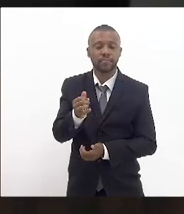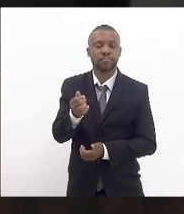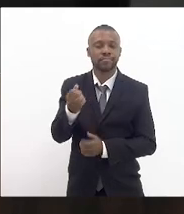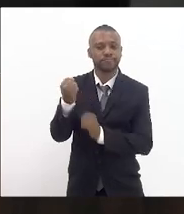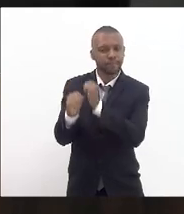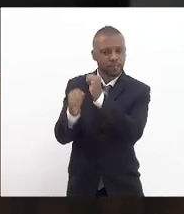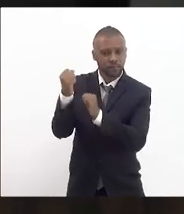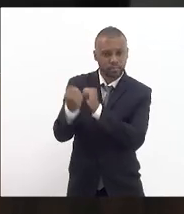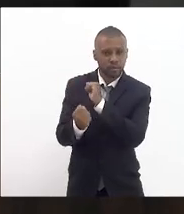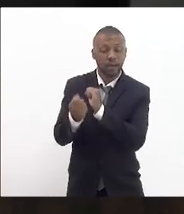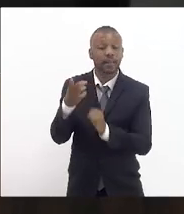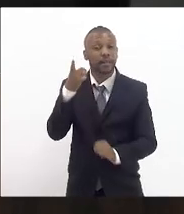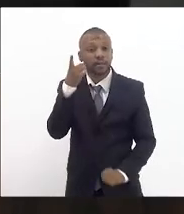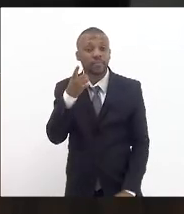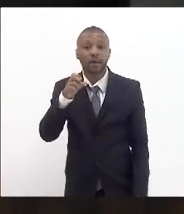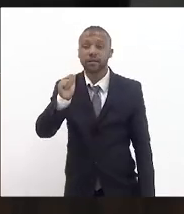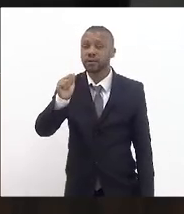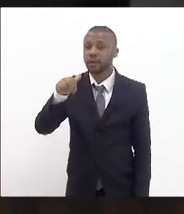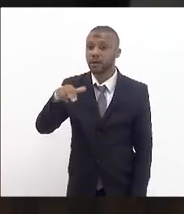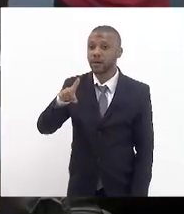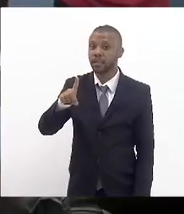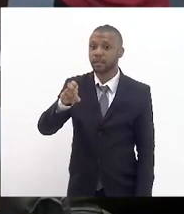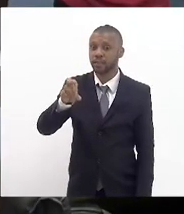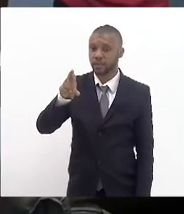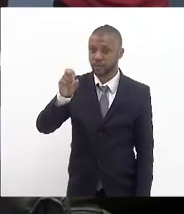Anderson Moraes.